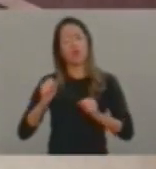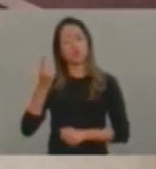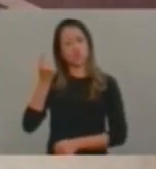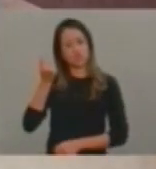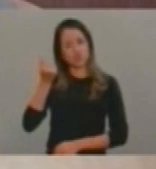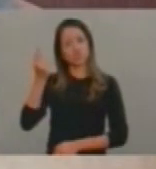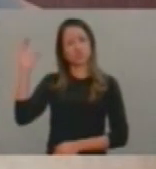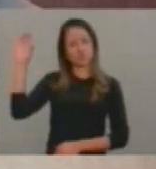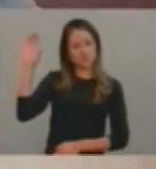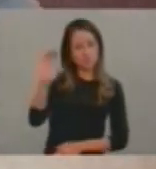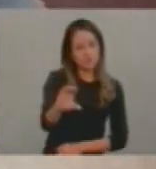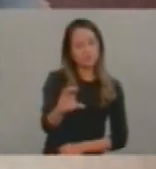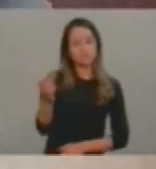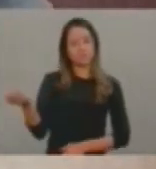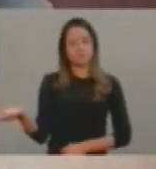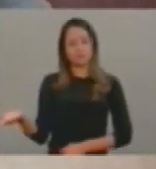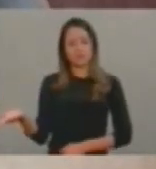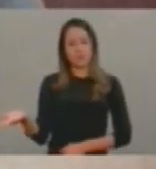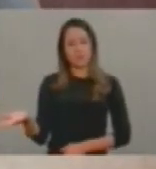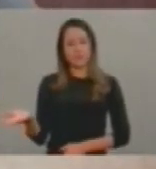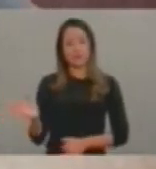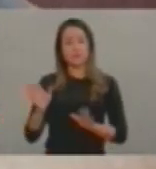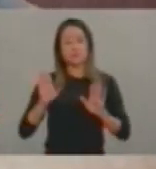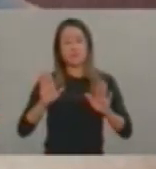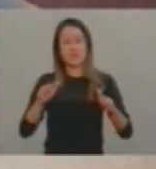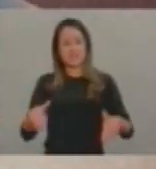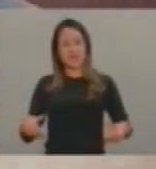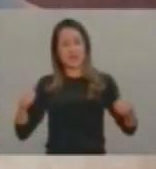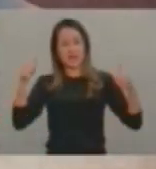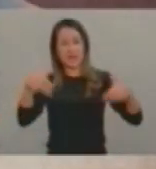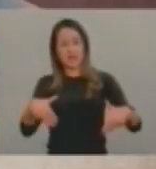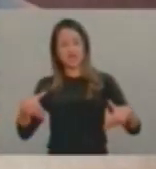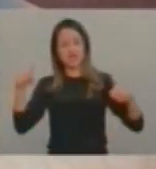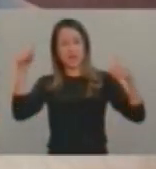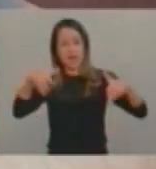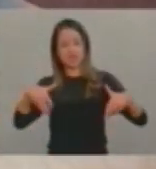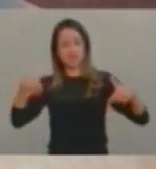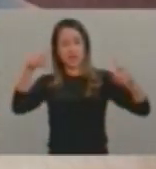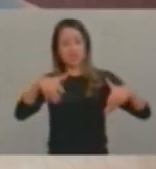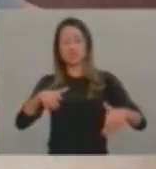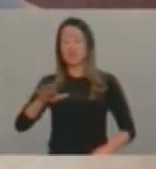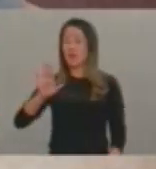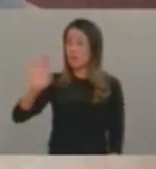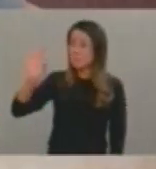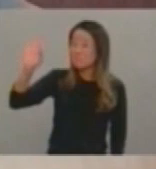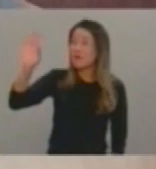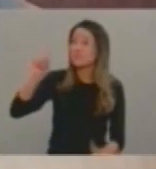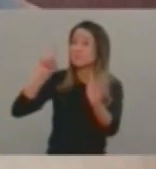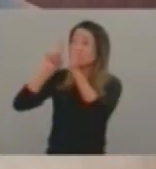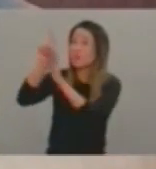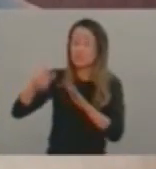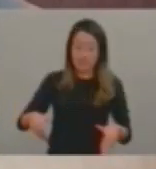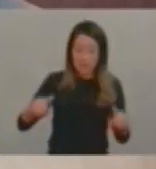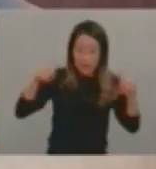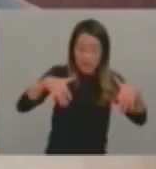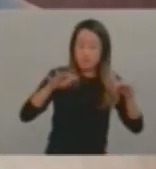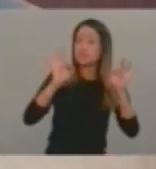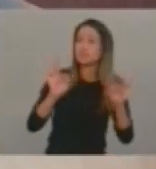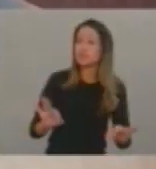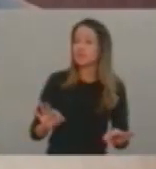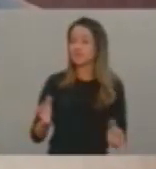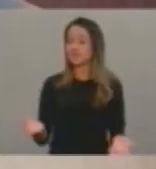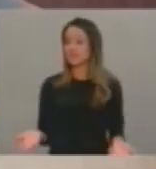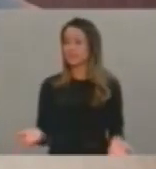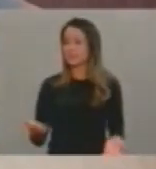prioridades, que é uma das preocupações nossas. Está investindo muito, mas está investindo certo? Cadê os nossos 650 milhões que foram investidos na